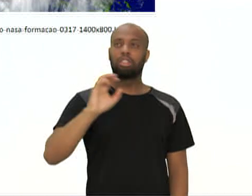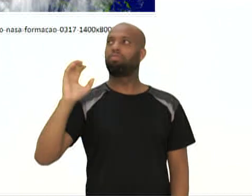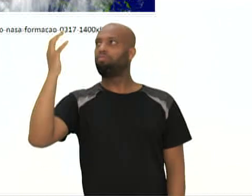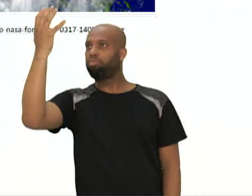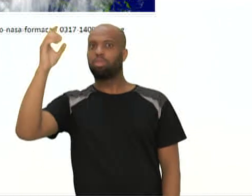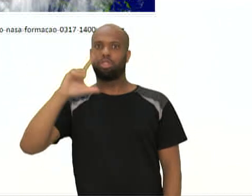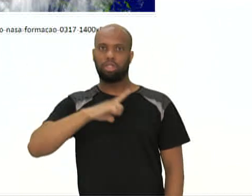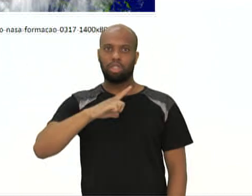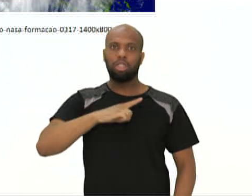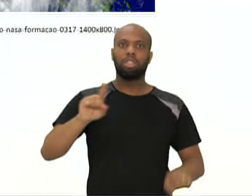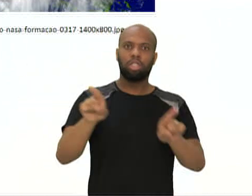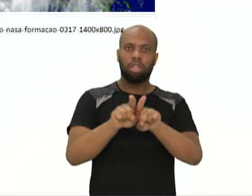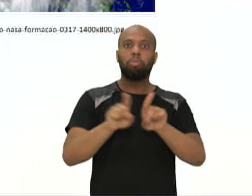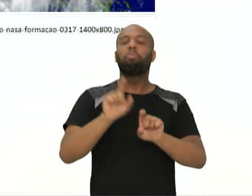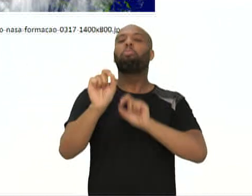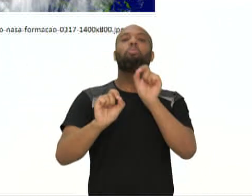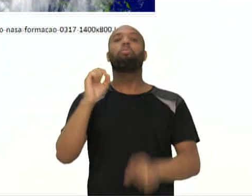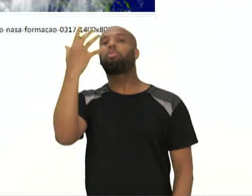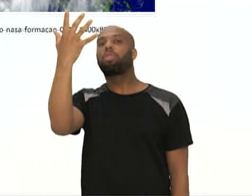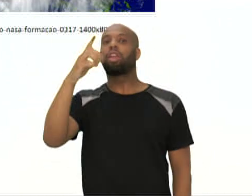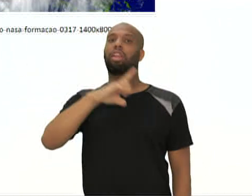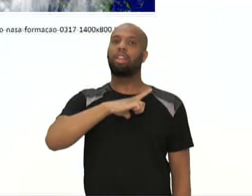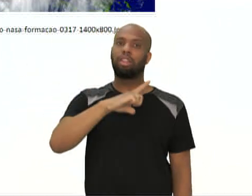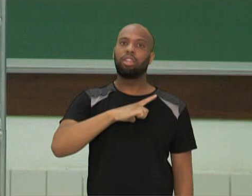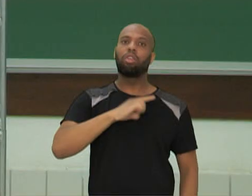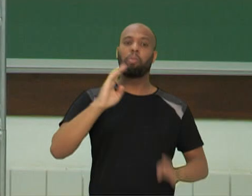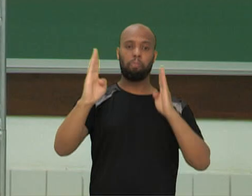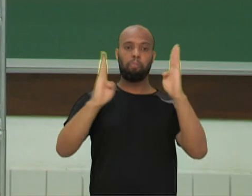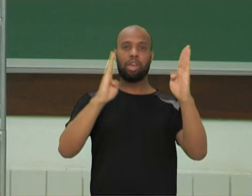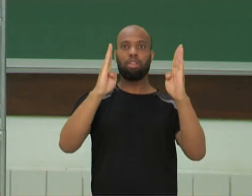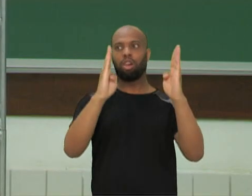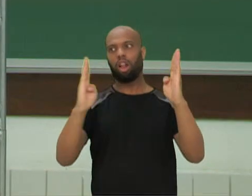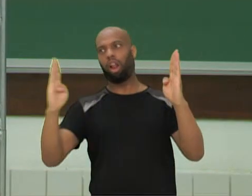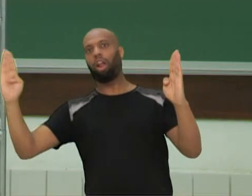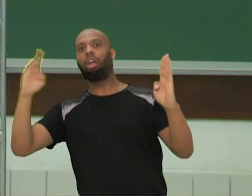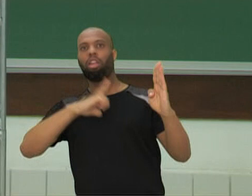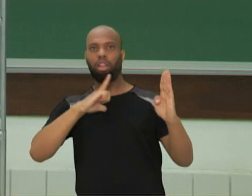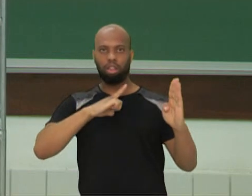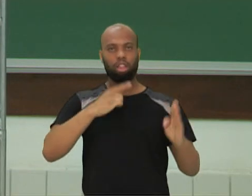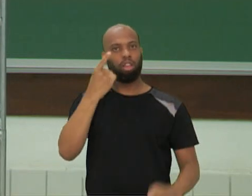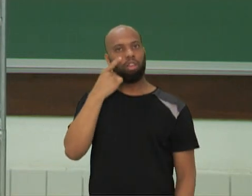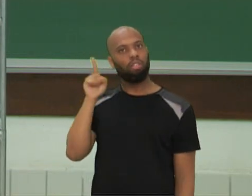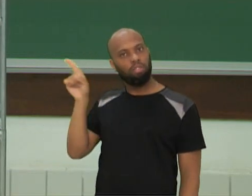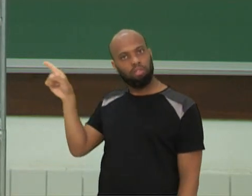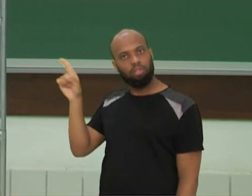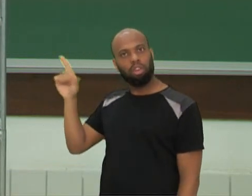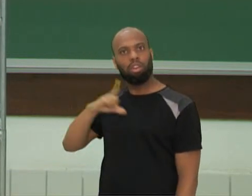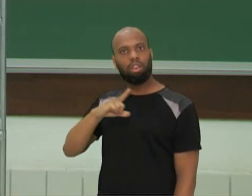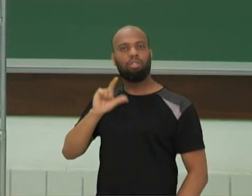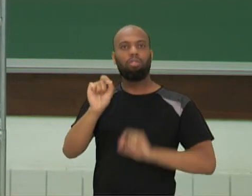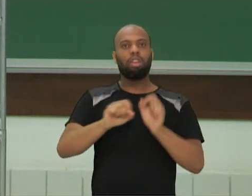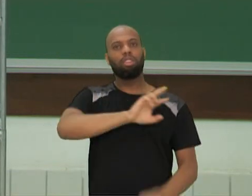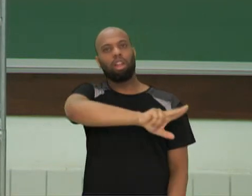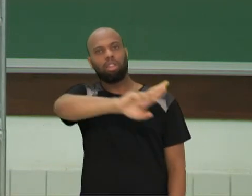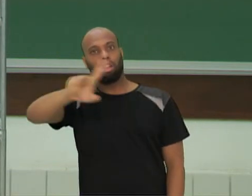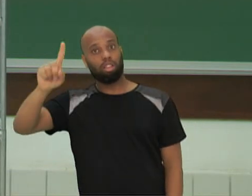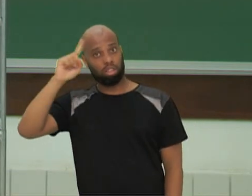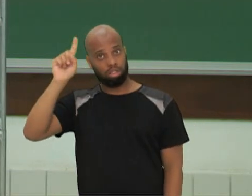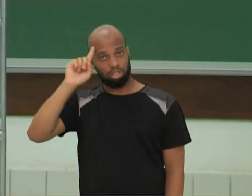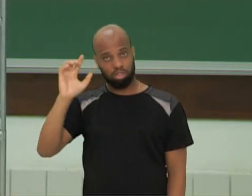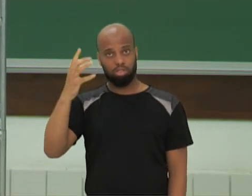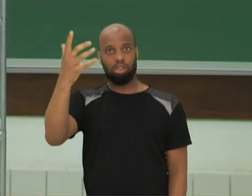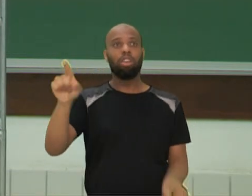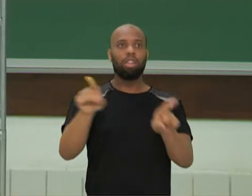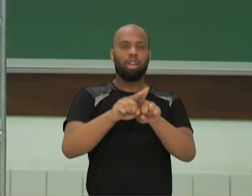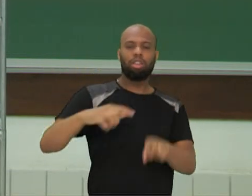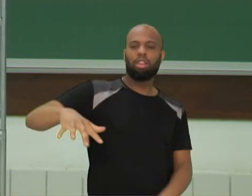essa condição, ela tem uma duração bastante longa, conforme você pode ver aqui, ó, de vários dias. E